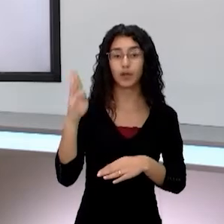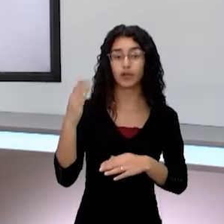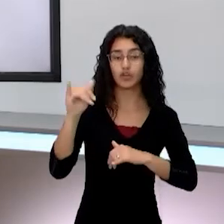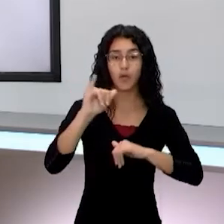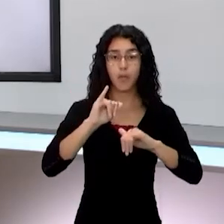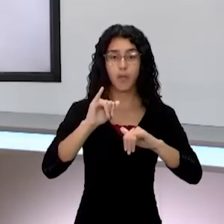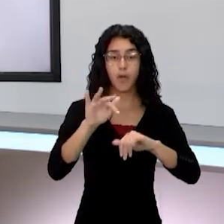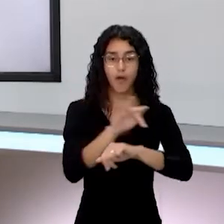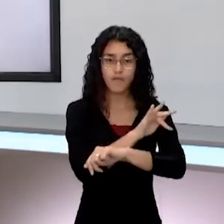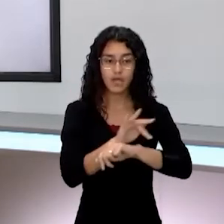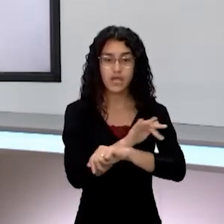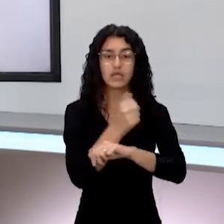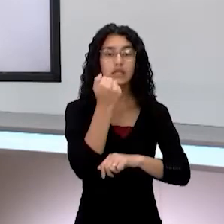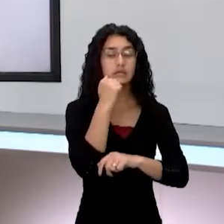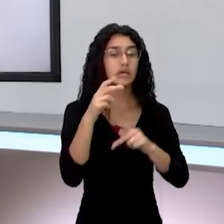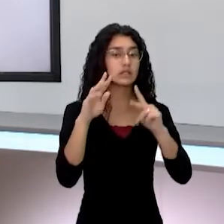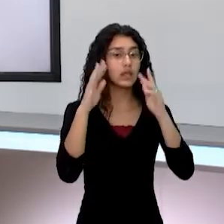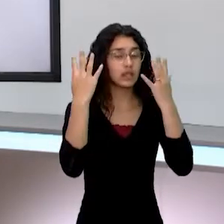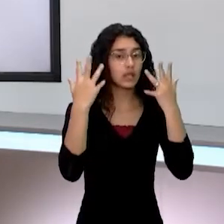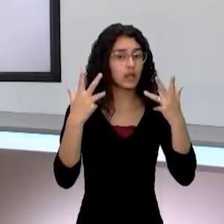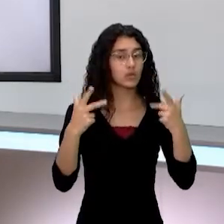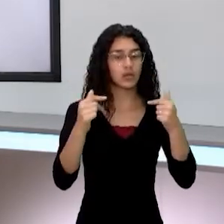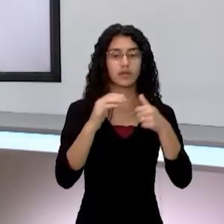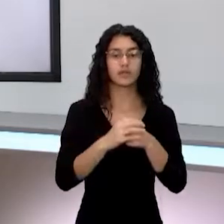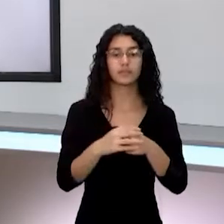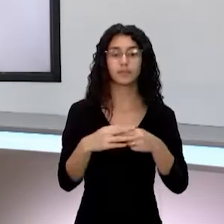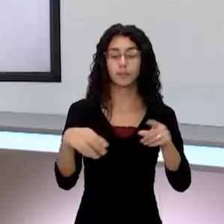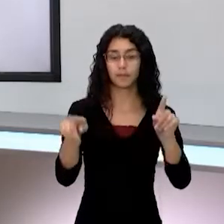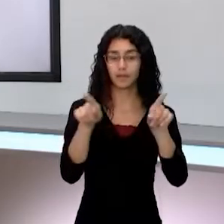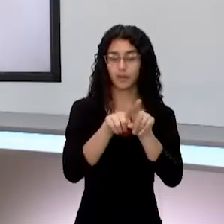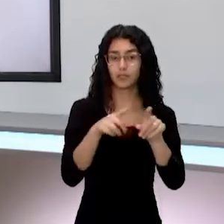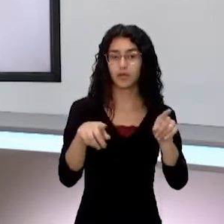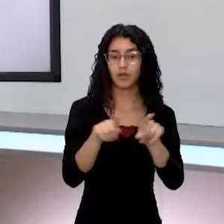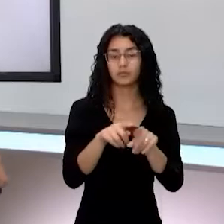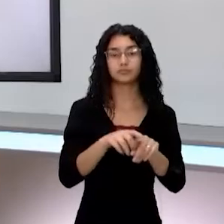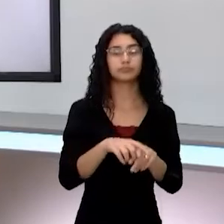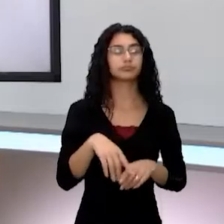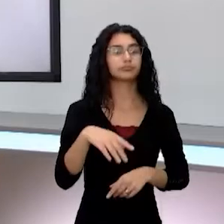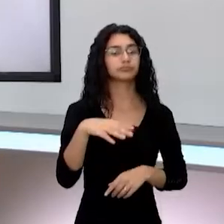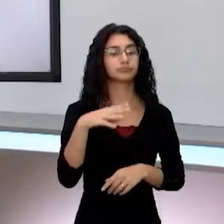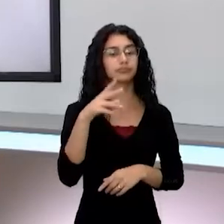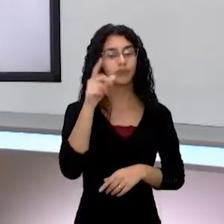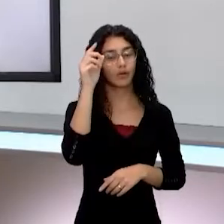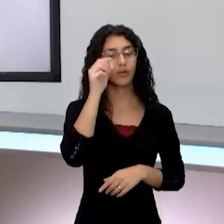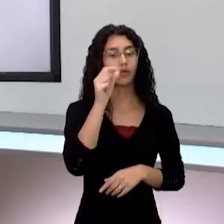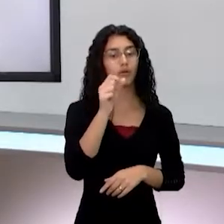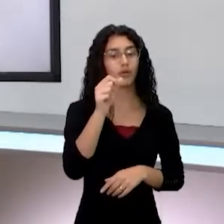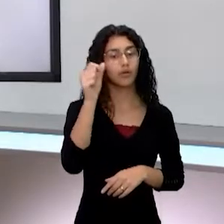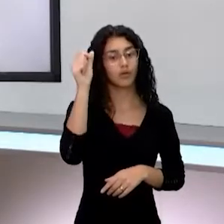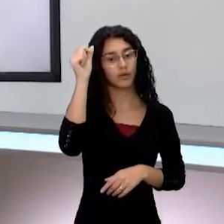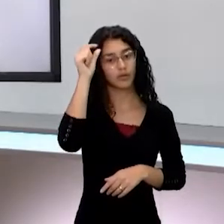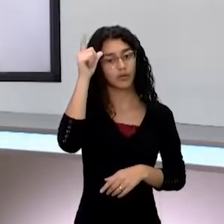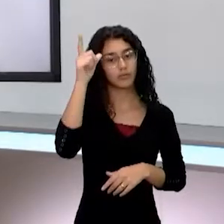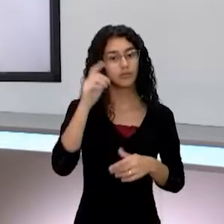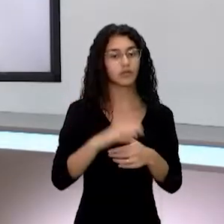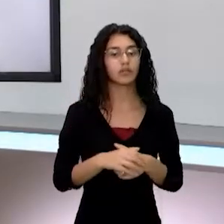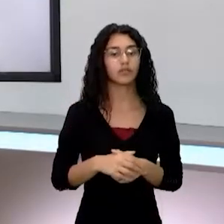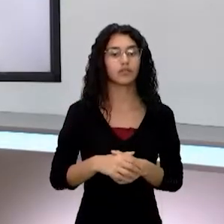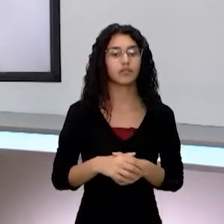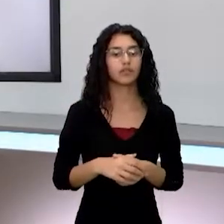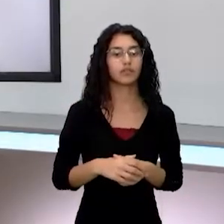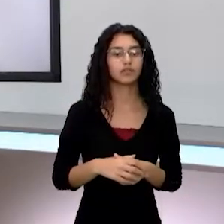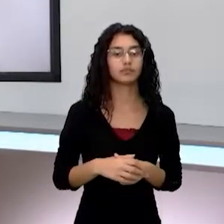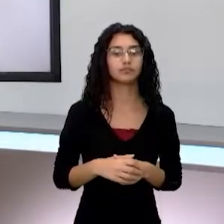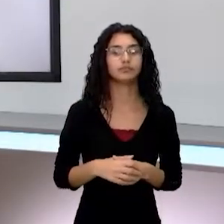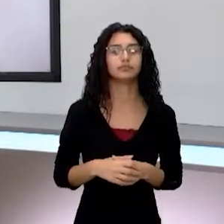física, sempre a ser da natureza aqui com a gente. Evoluindo nos conhecimentos do